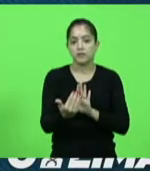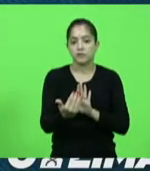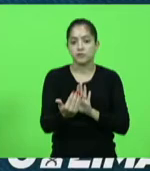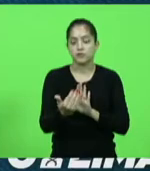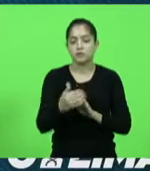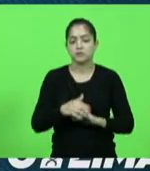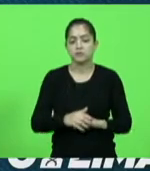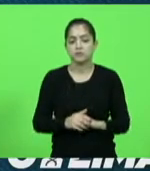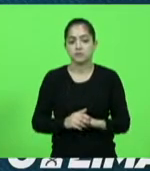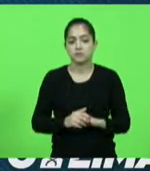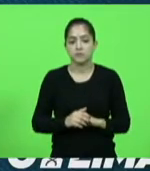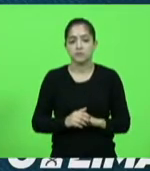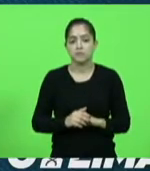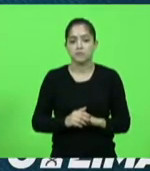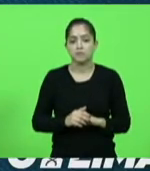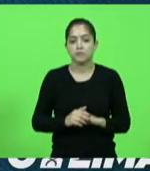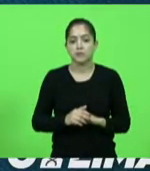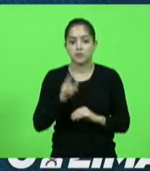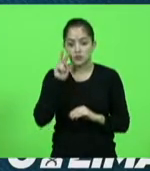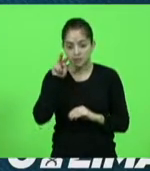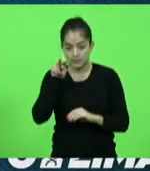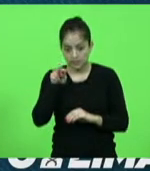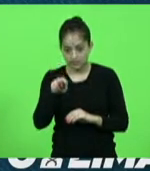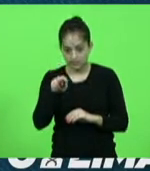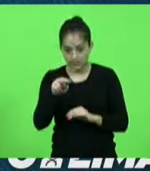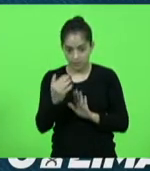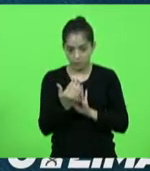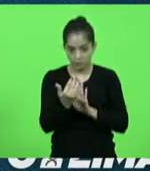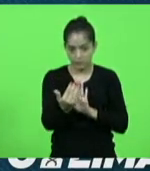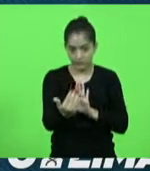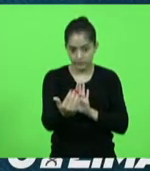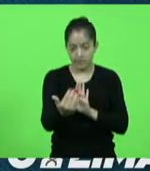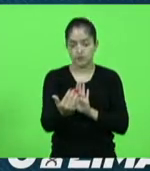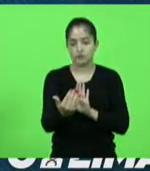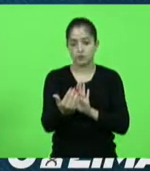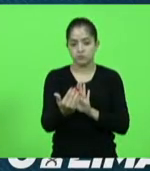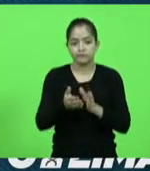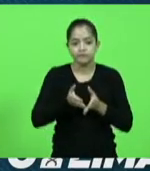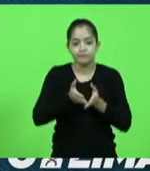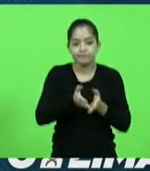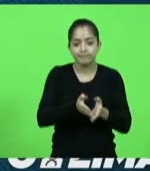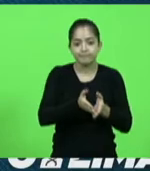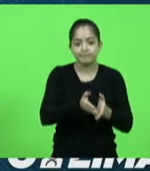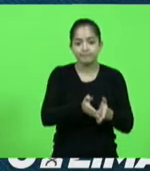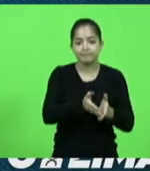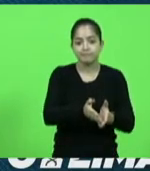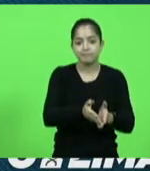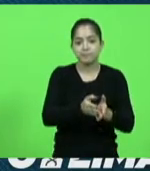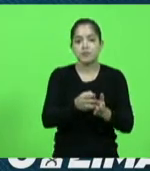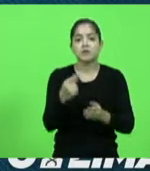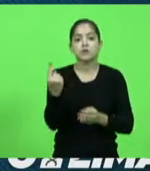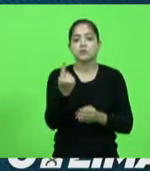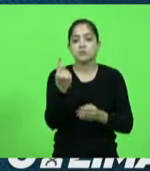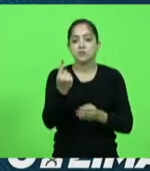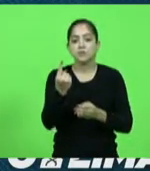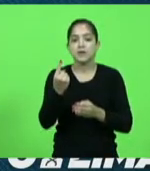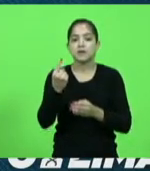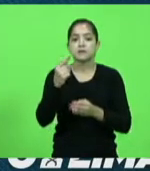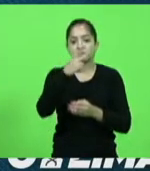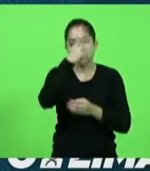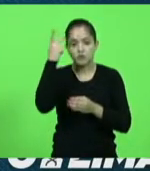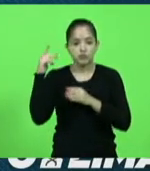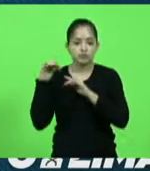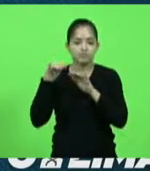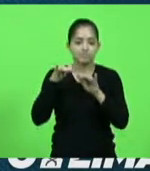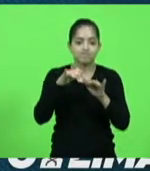adiante da direita da foto, de quem está observando ela de frente ali, foi onde desembarcou a barca Colón, os primeiros imigrantes da cidade de Joinville, né? E eu